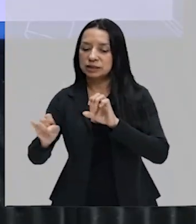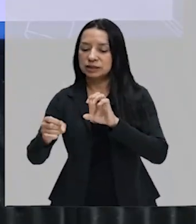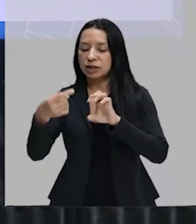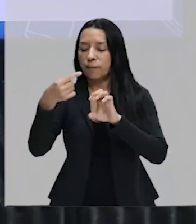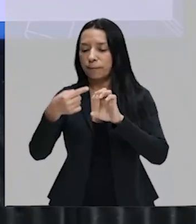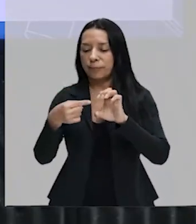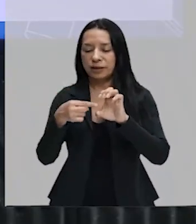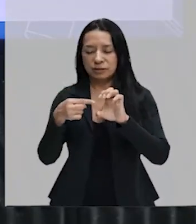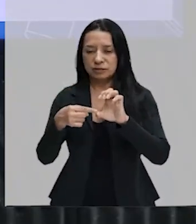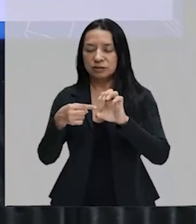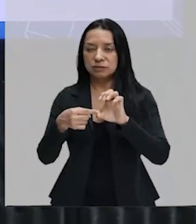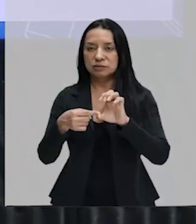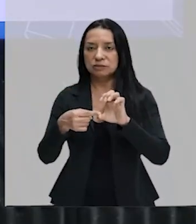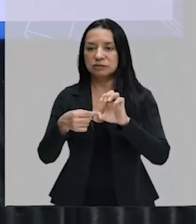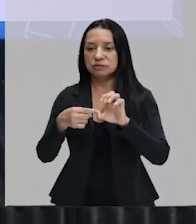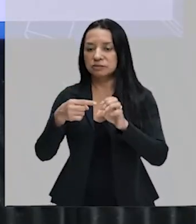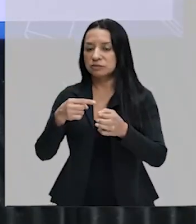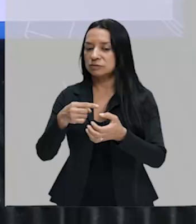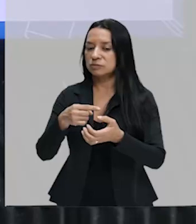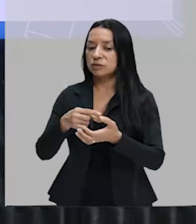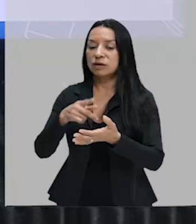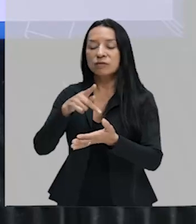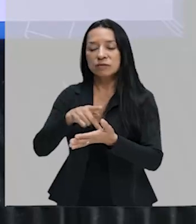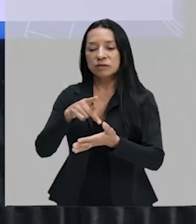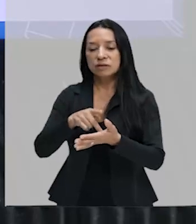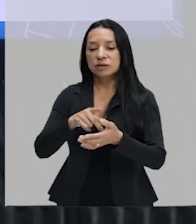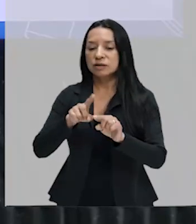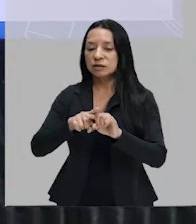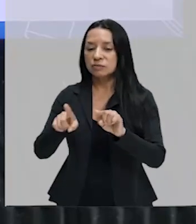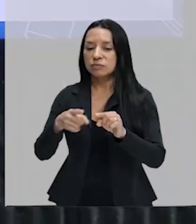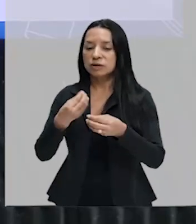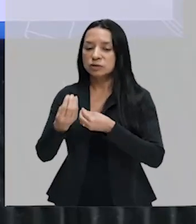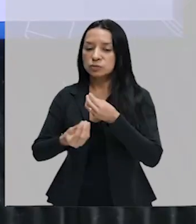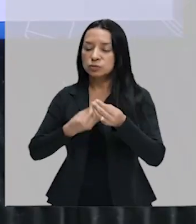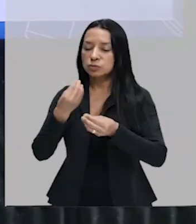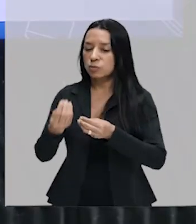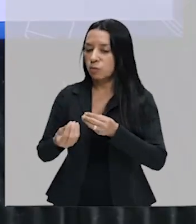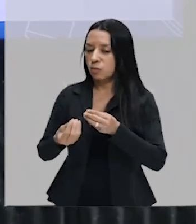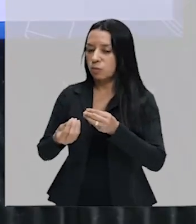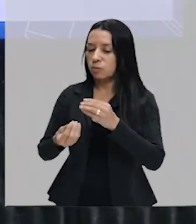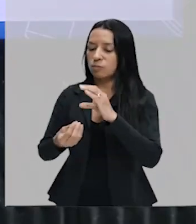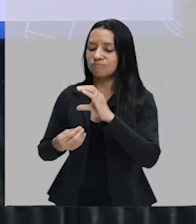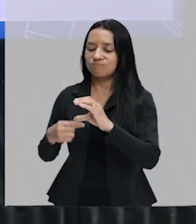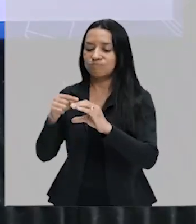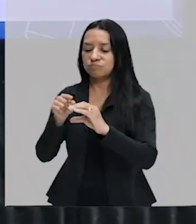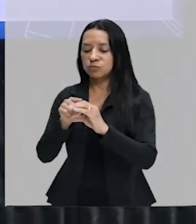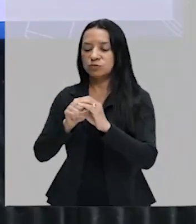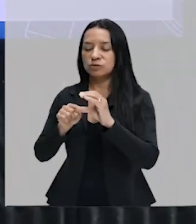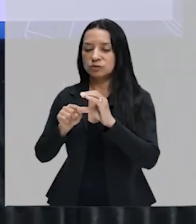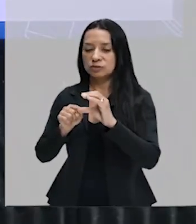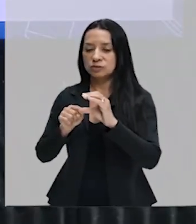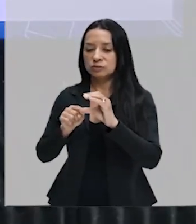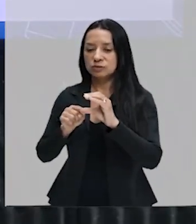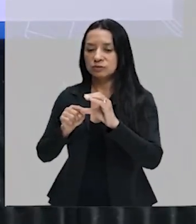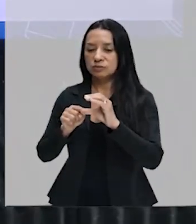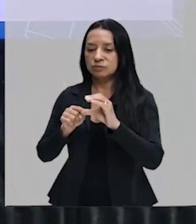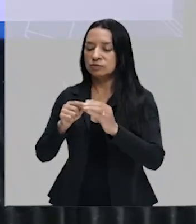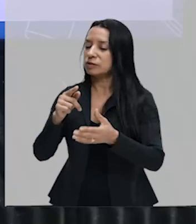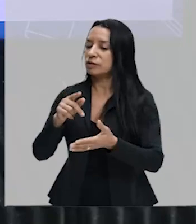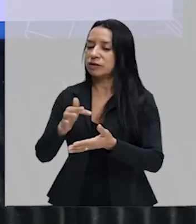tudo bonitinho, estaria verdadeiro. Mas como aqui tem está contido, então, falso, tá